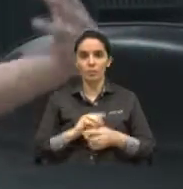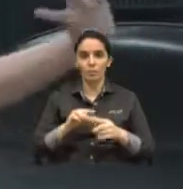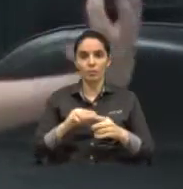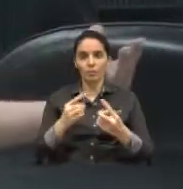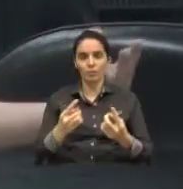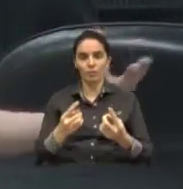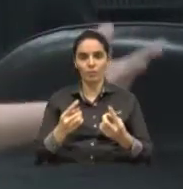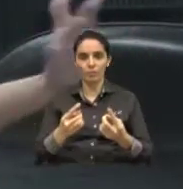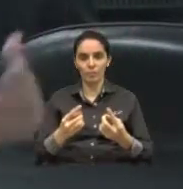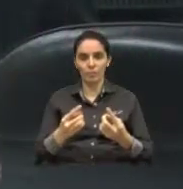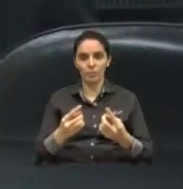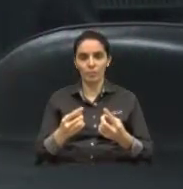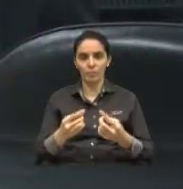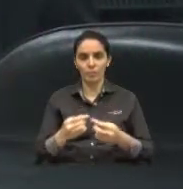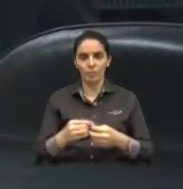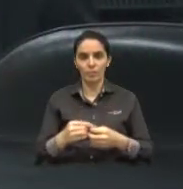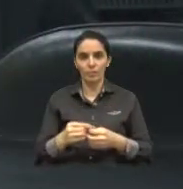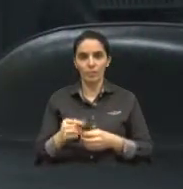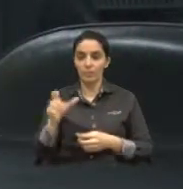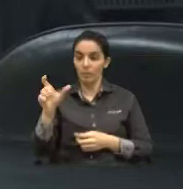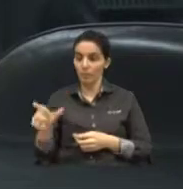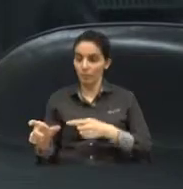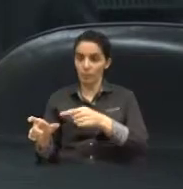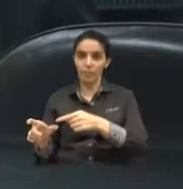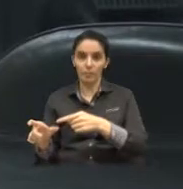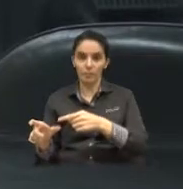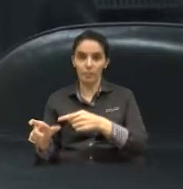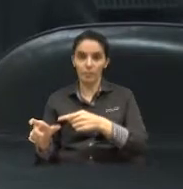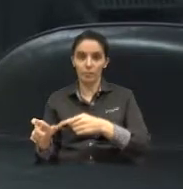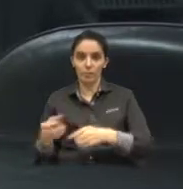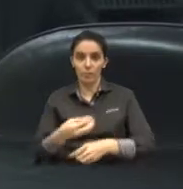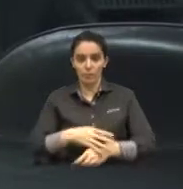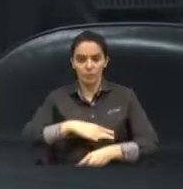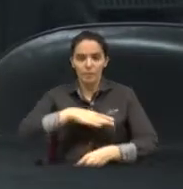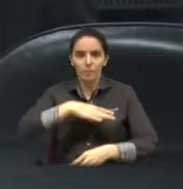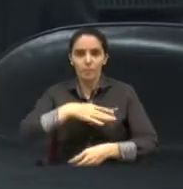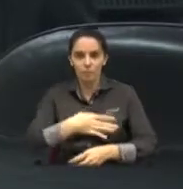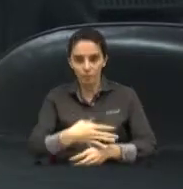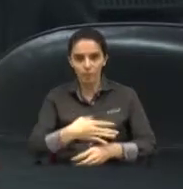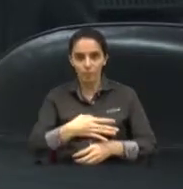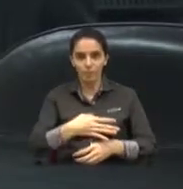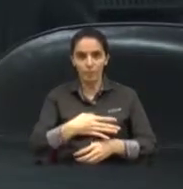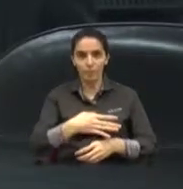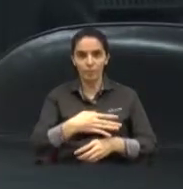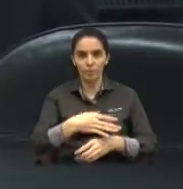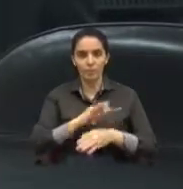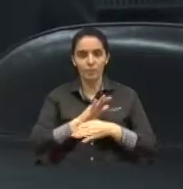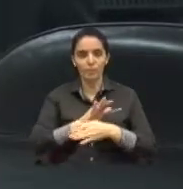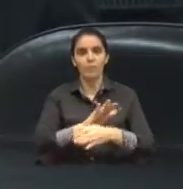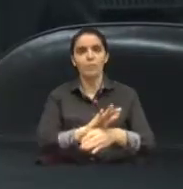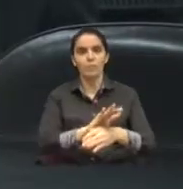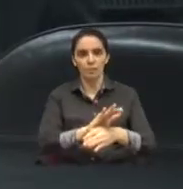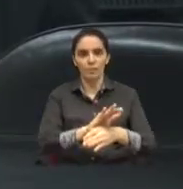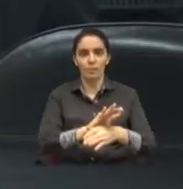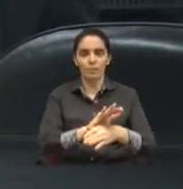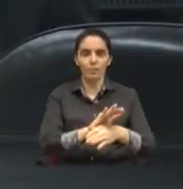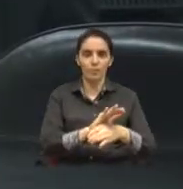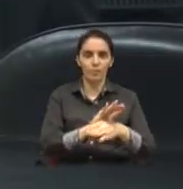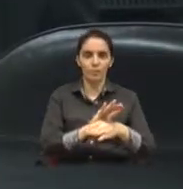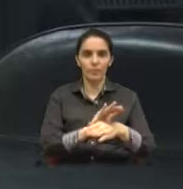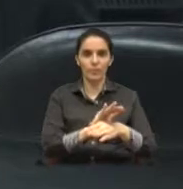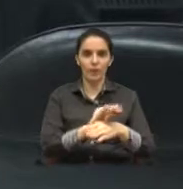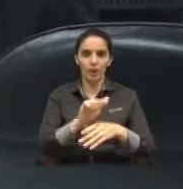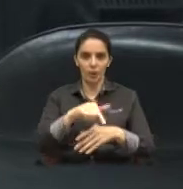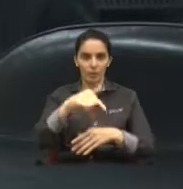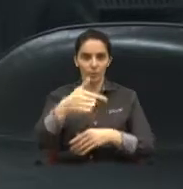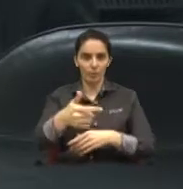diante deste comportamento, por ele ter dado a vida em prol do semelhante, no exercício de sua função, no estrito